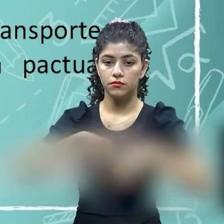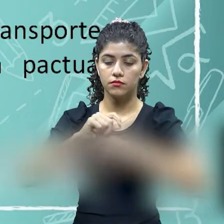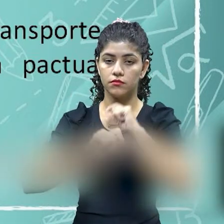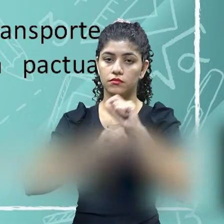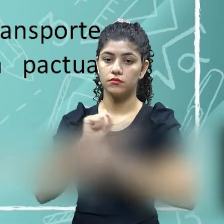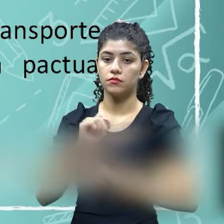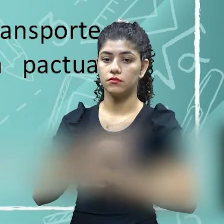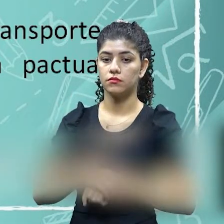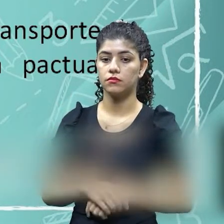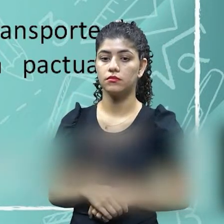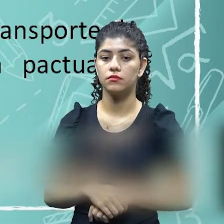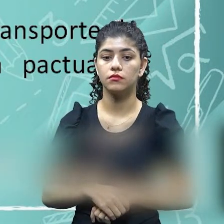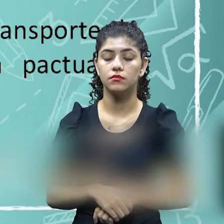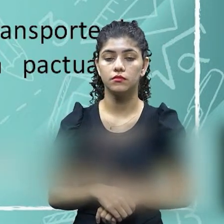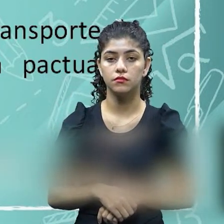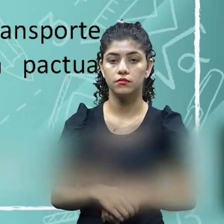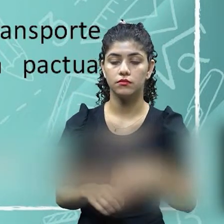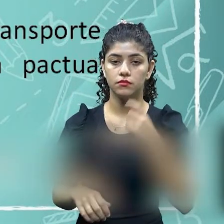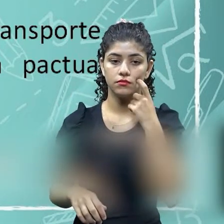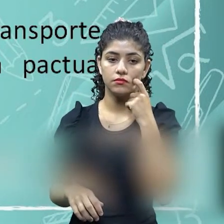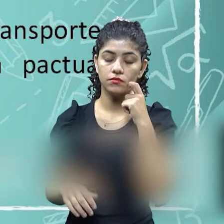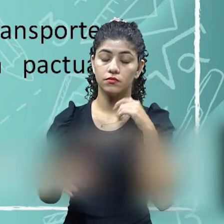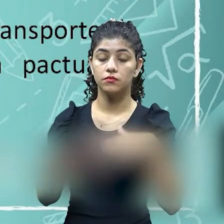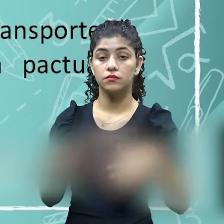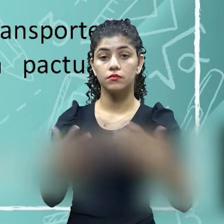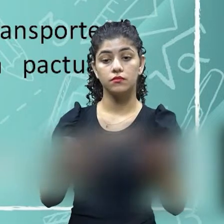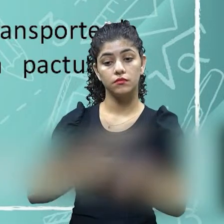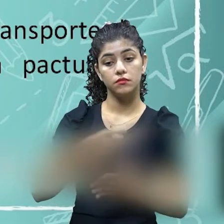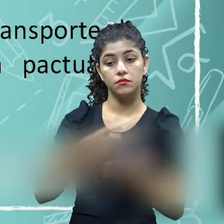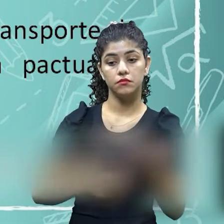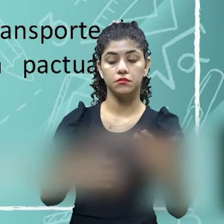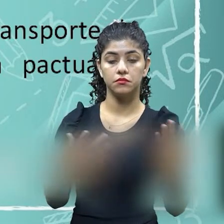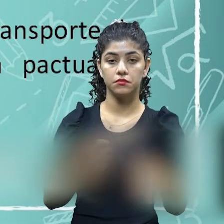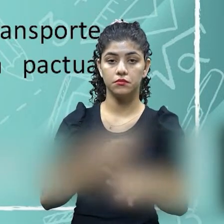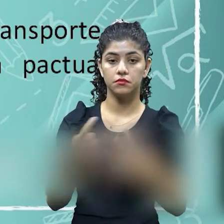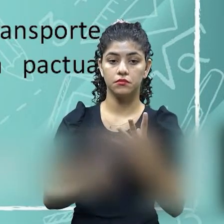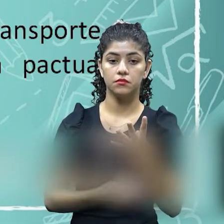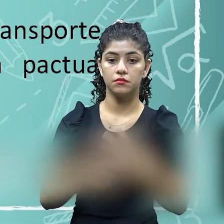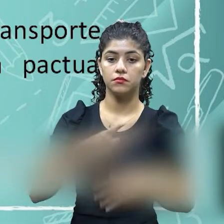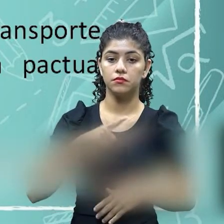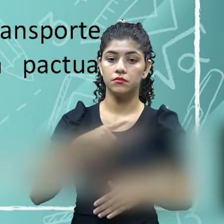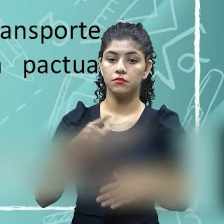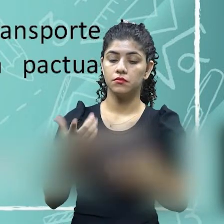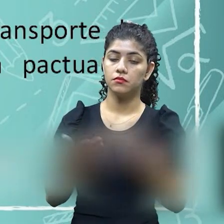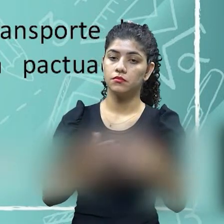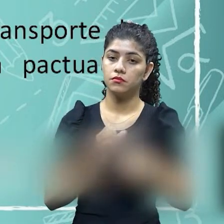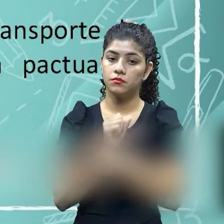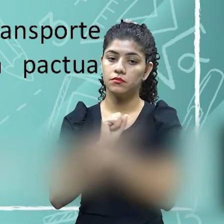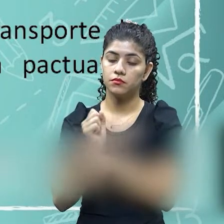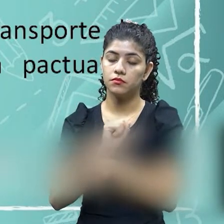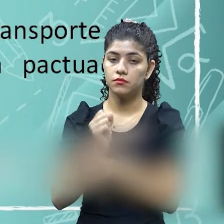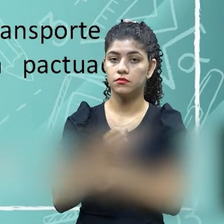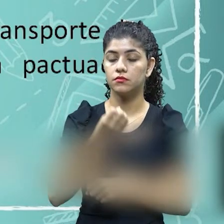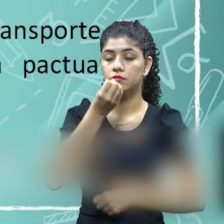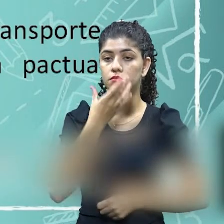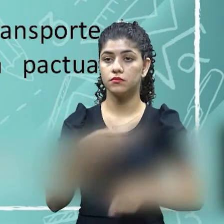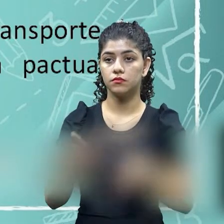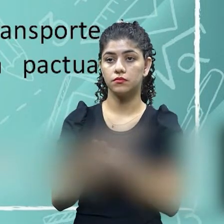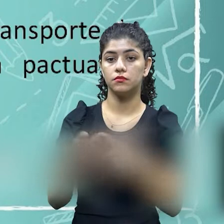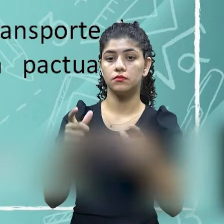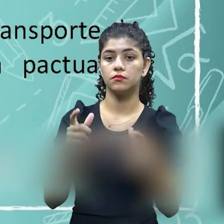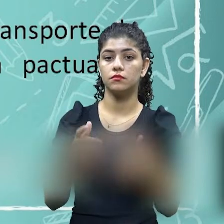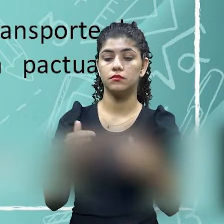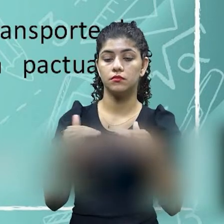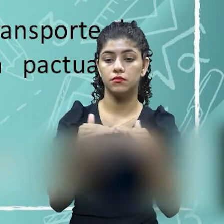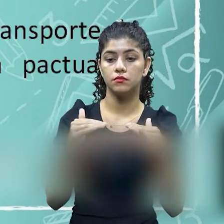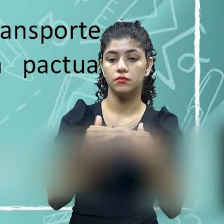às seguintes questões. Quais são essas questões? Se há um veículo disponível e adequado para realizar o transporte da